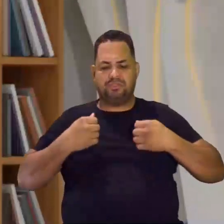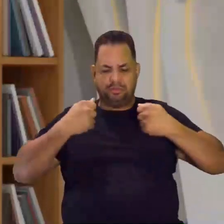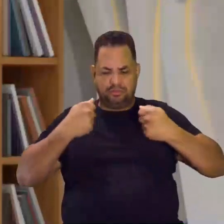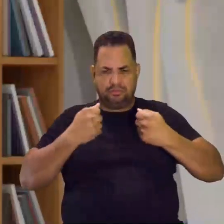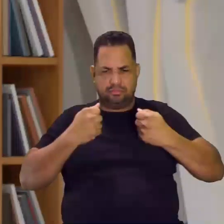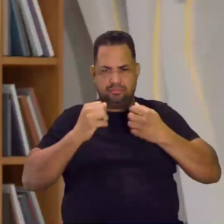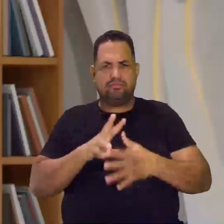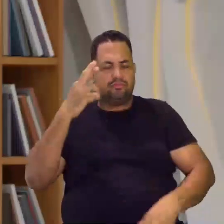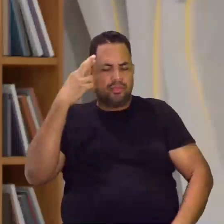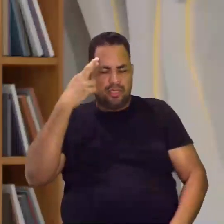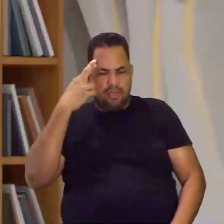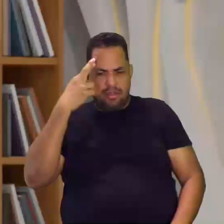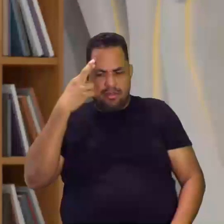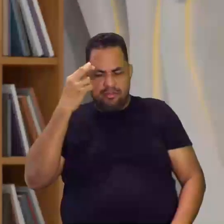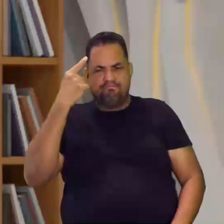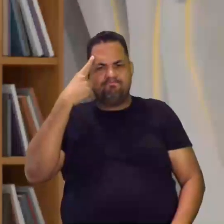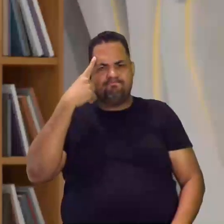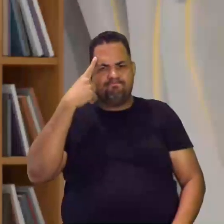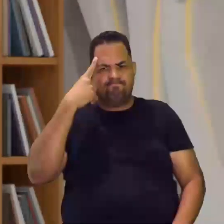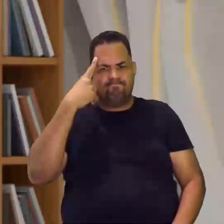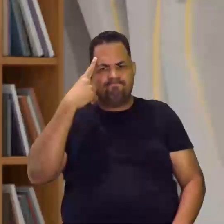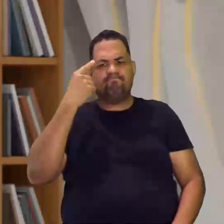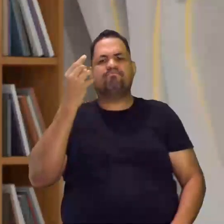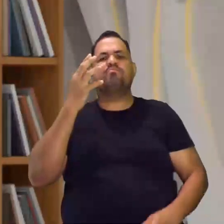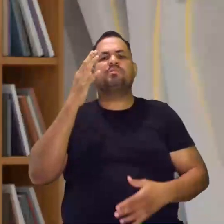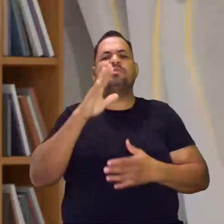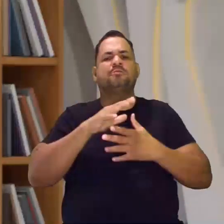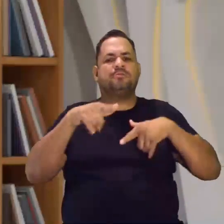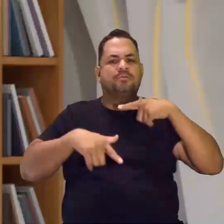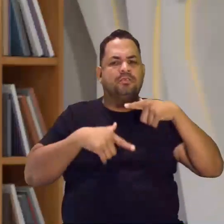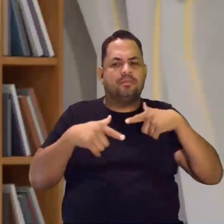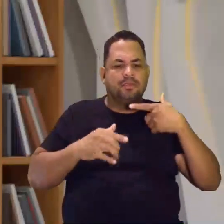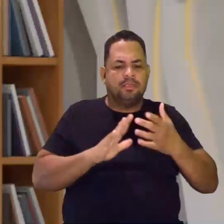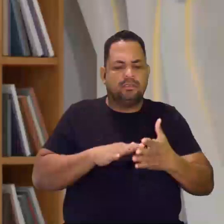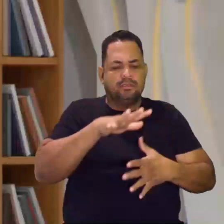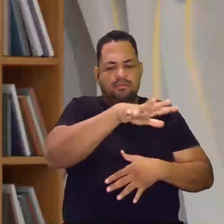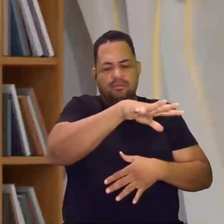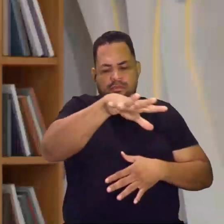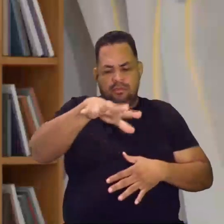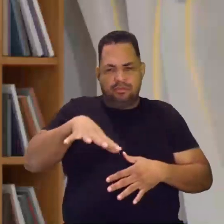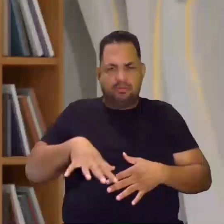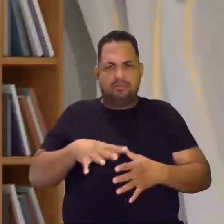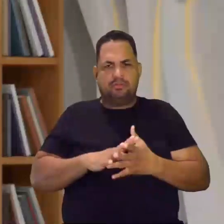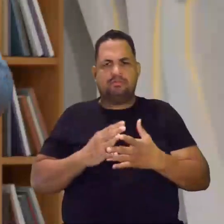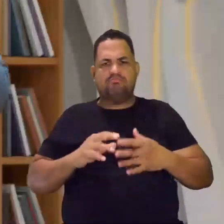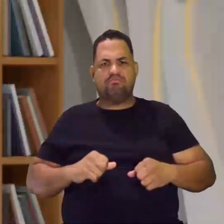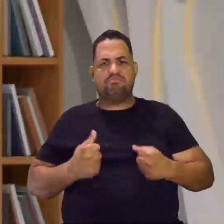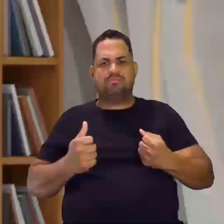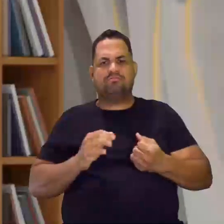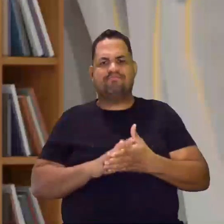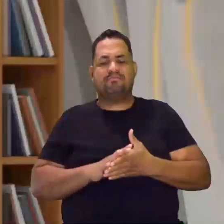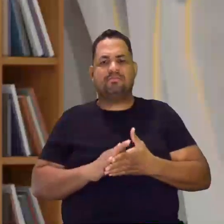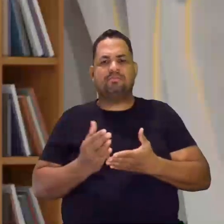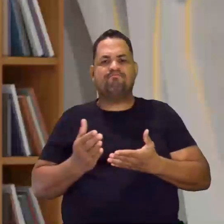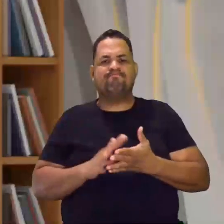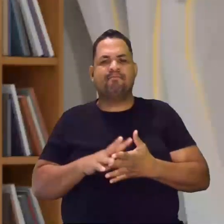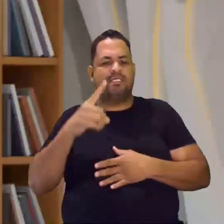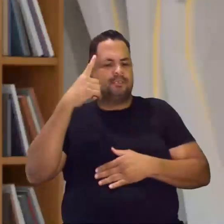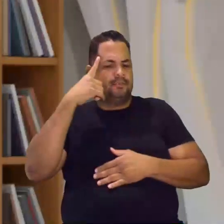de refletir e agir nesses lugares, nesses espaços, com uma postura